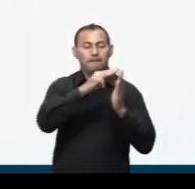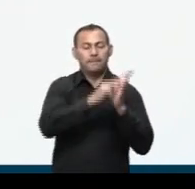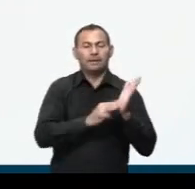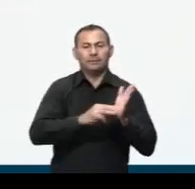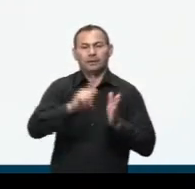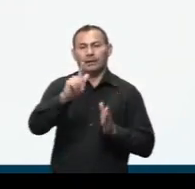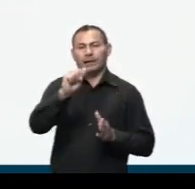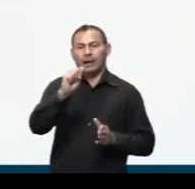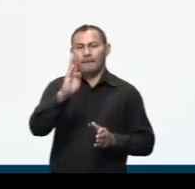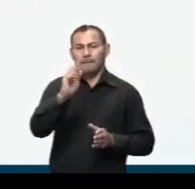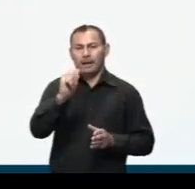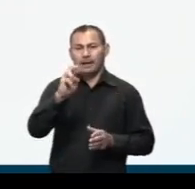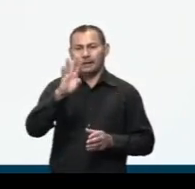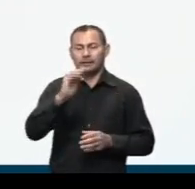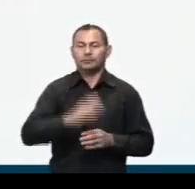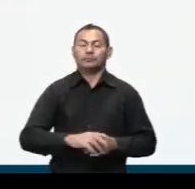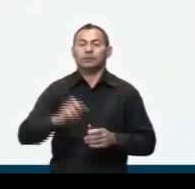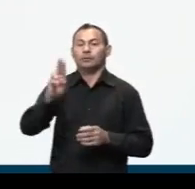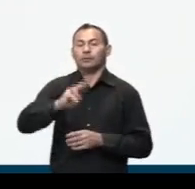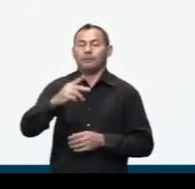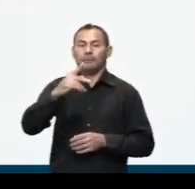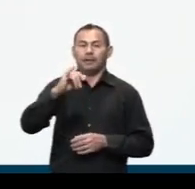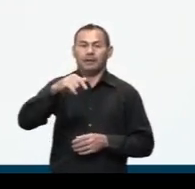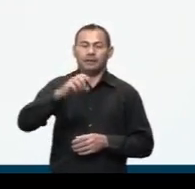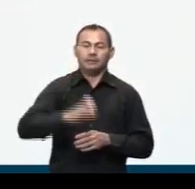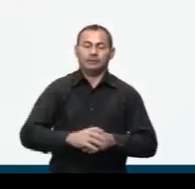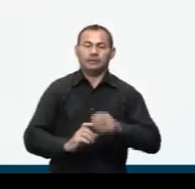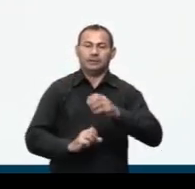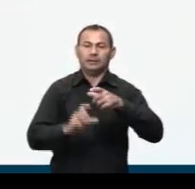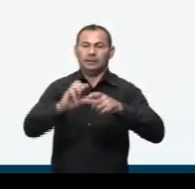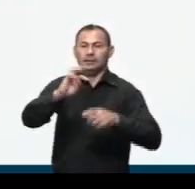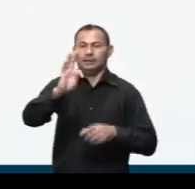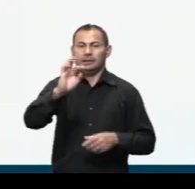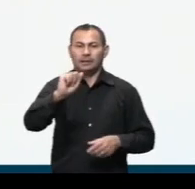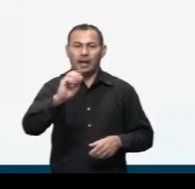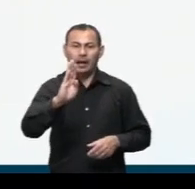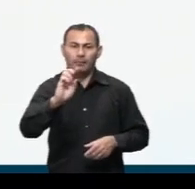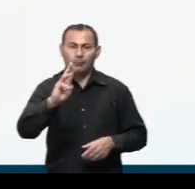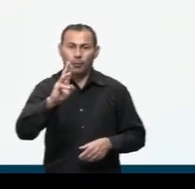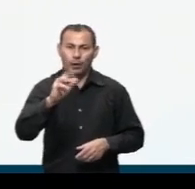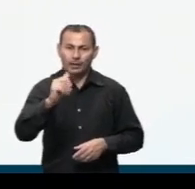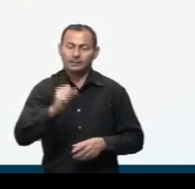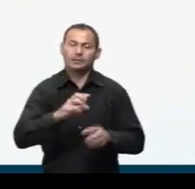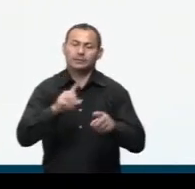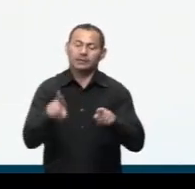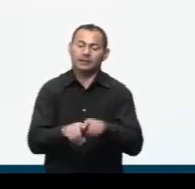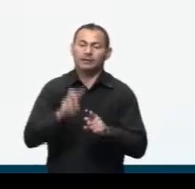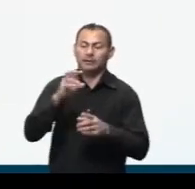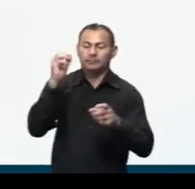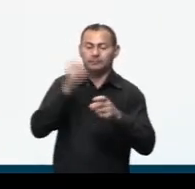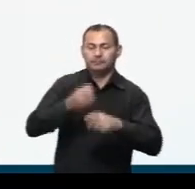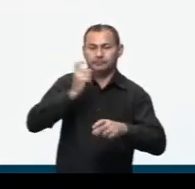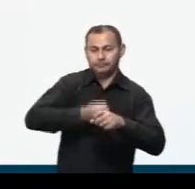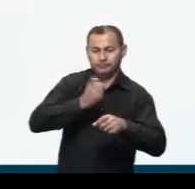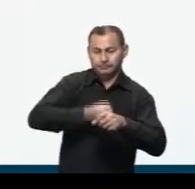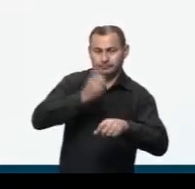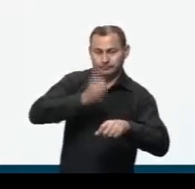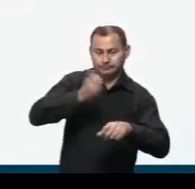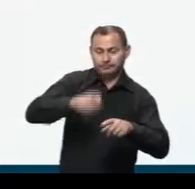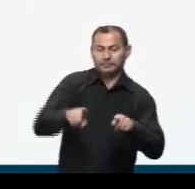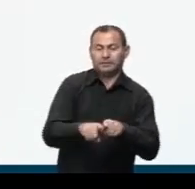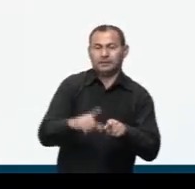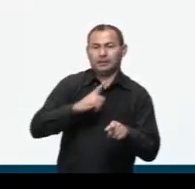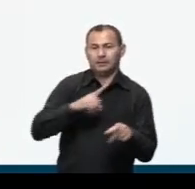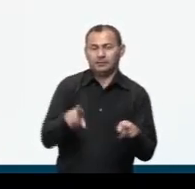método do gabarito, que é um método que vai utilizar piquetes e tábuas, né? Então, as tabeiras, onde a gente vai pregar o piquete e